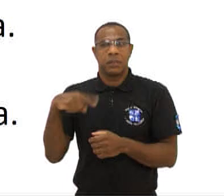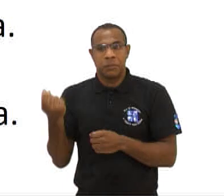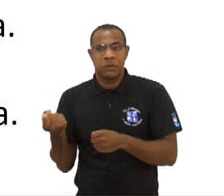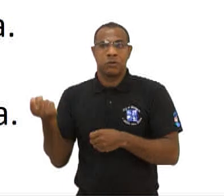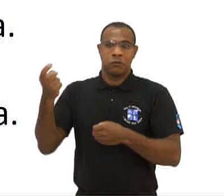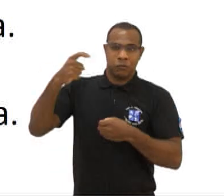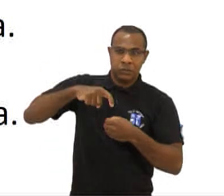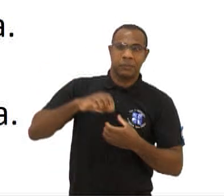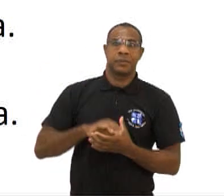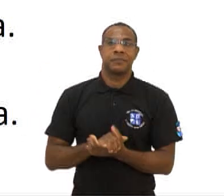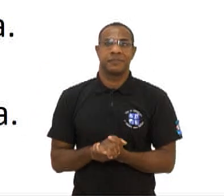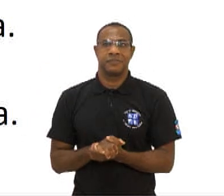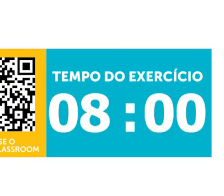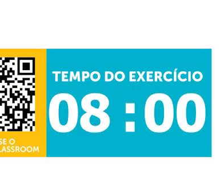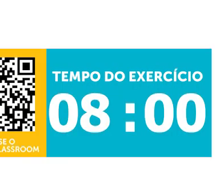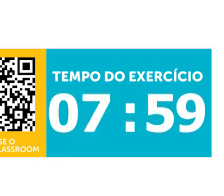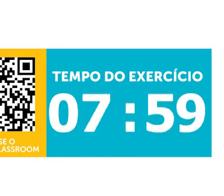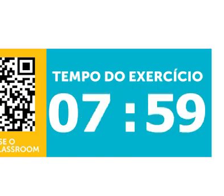Até mais.